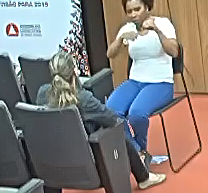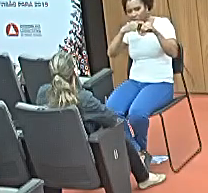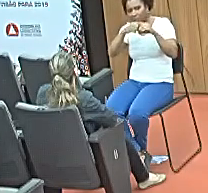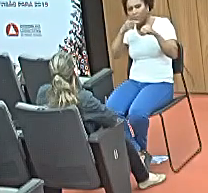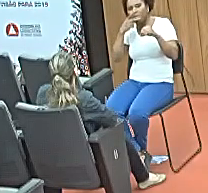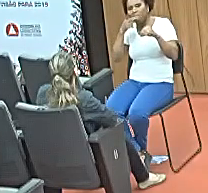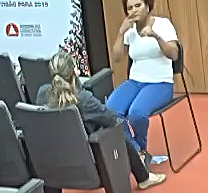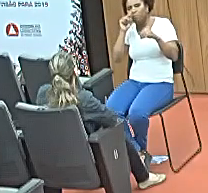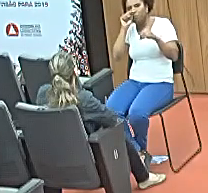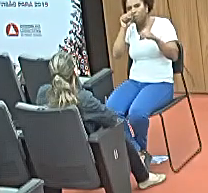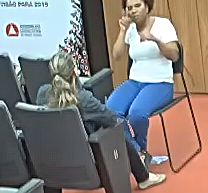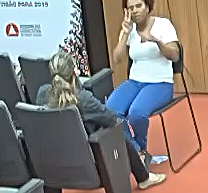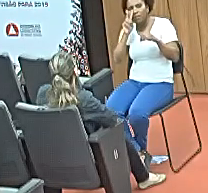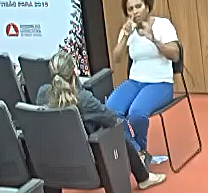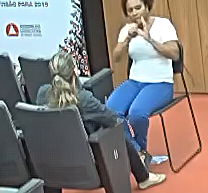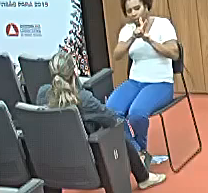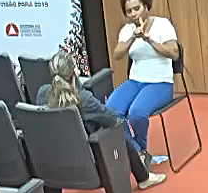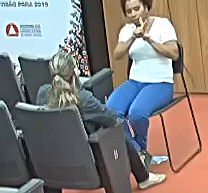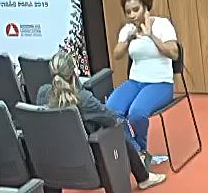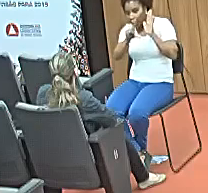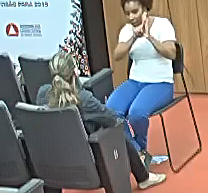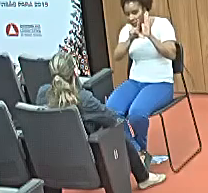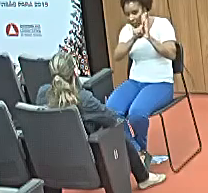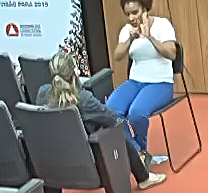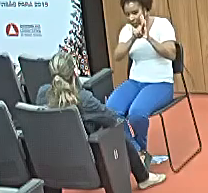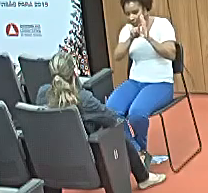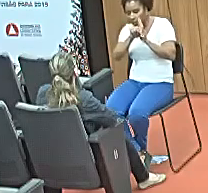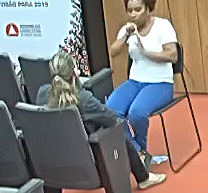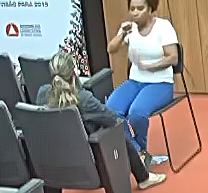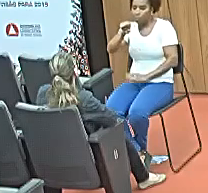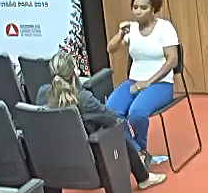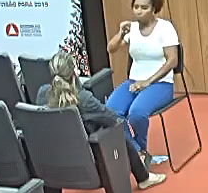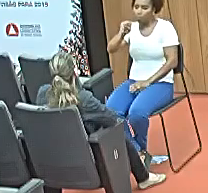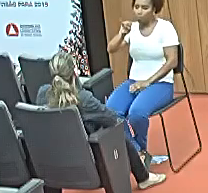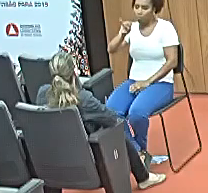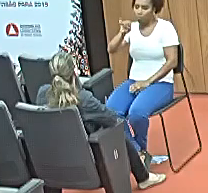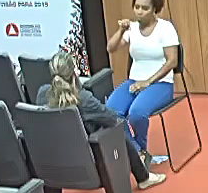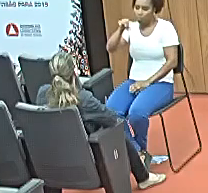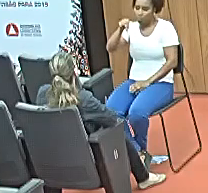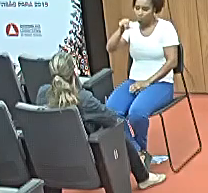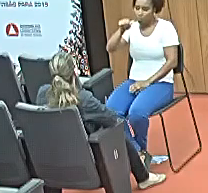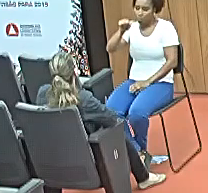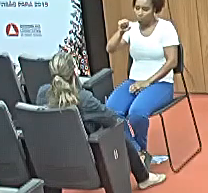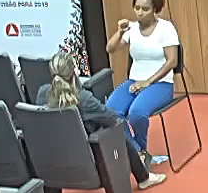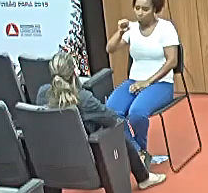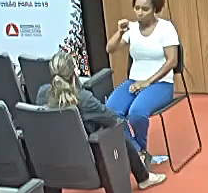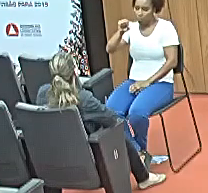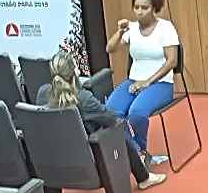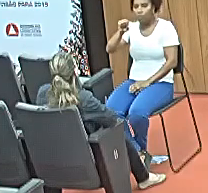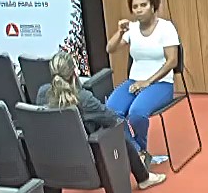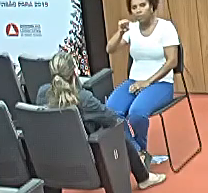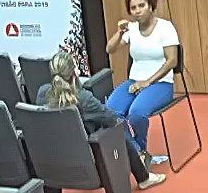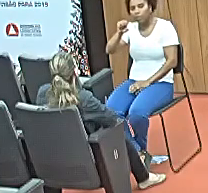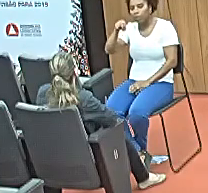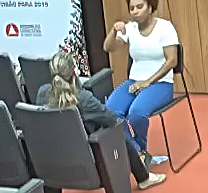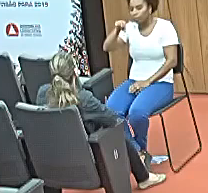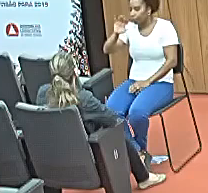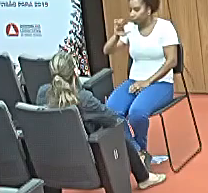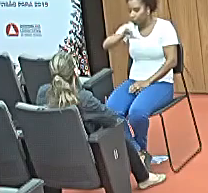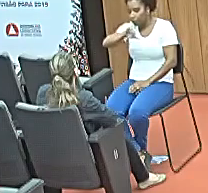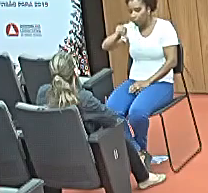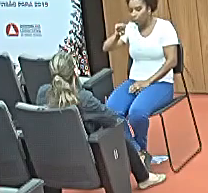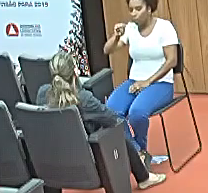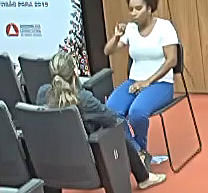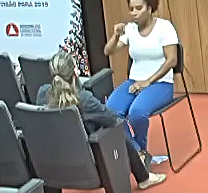regulamentação do sinase hoje as pessoas que procuram que fazem concurso por sistema socioeducativo é